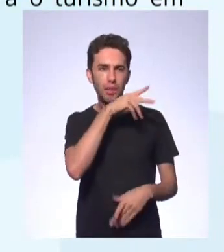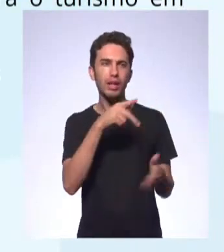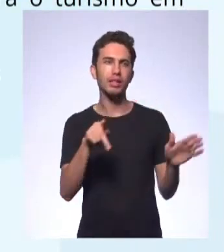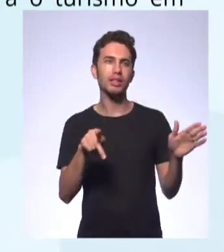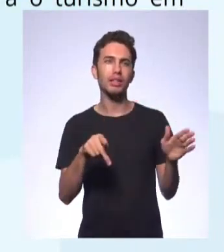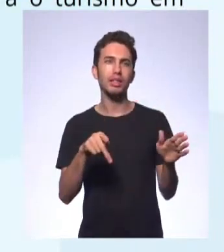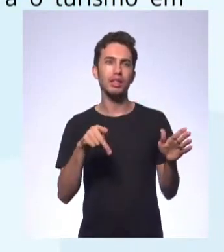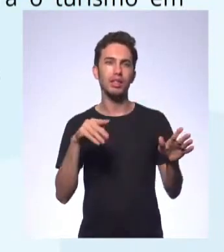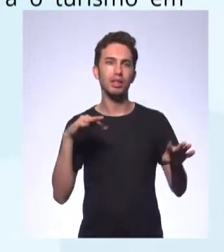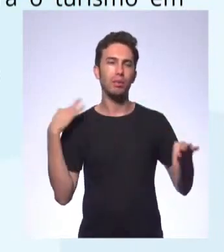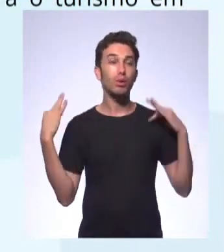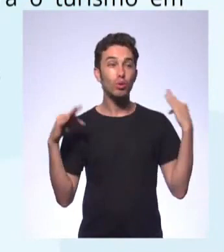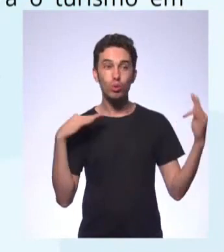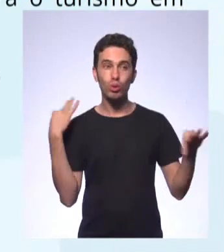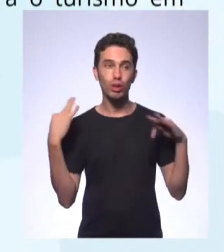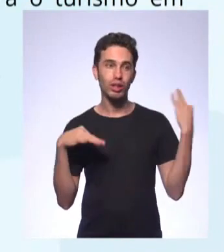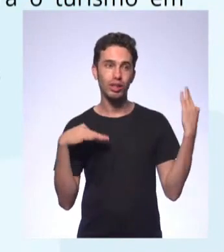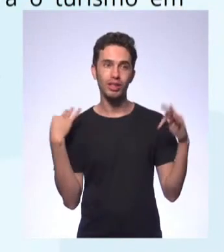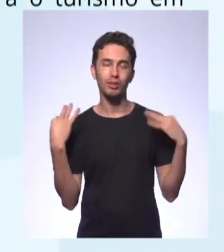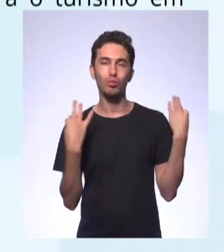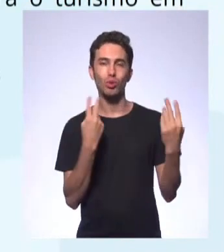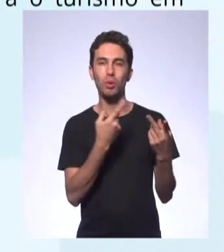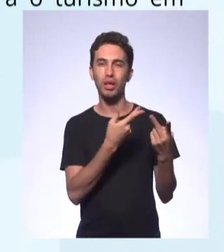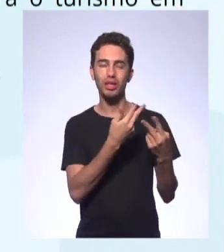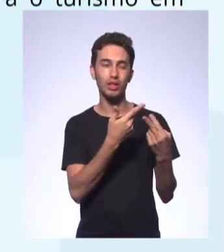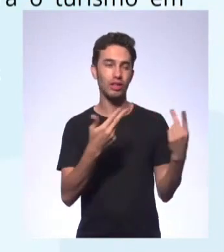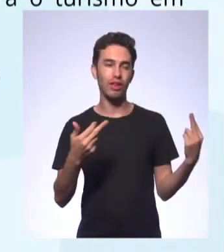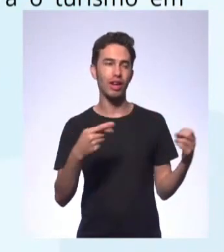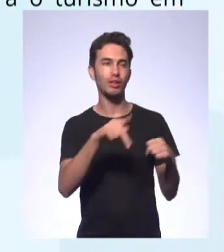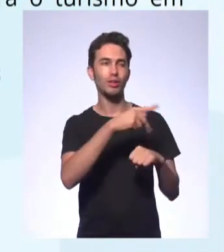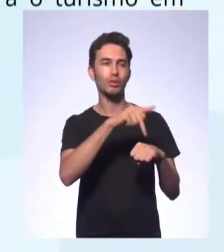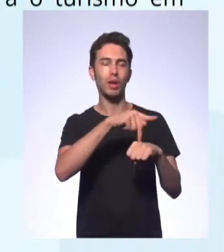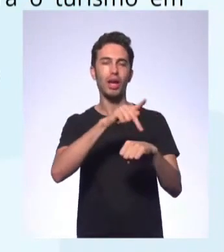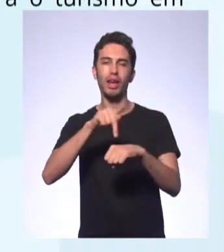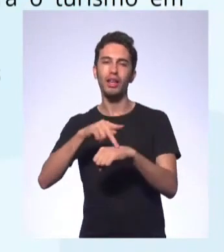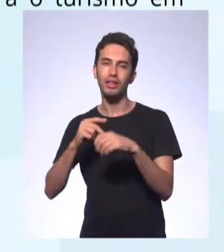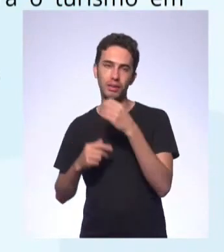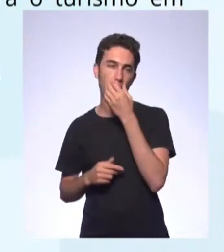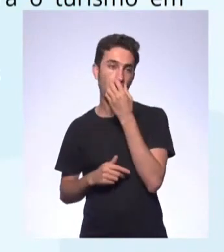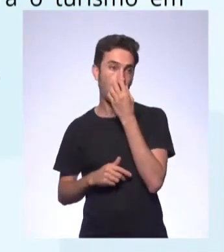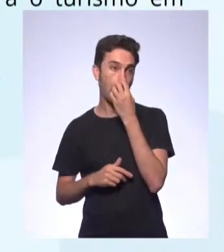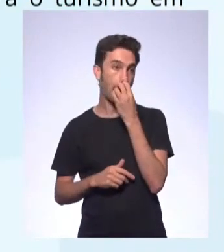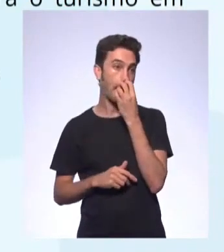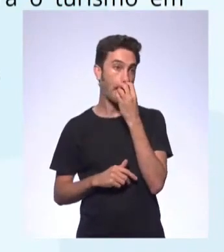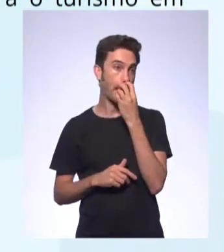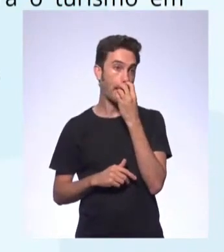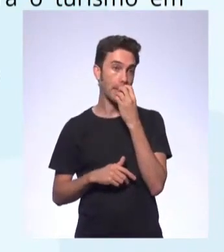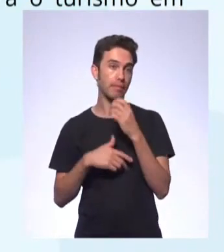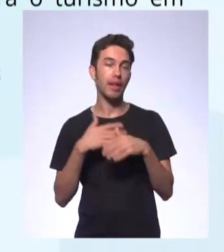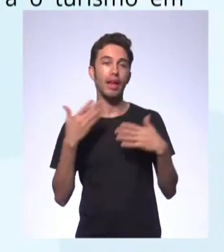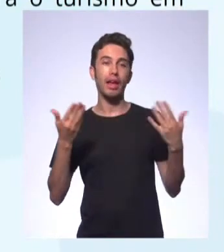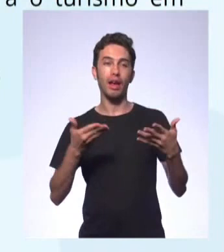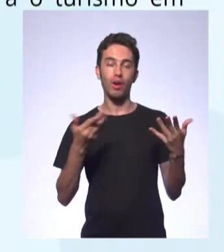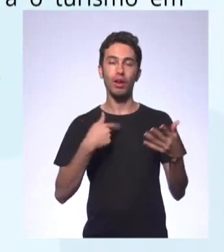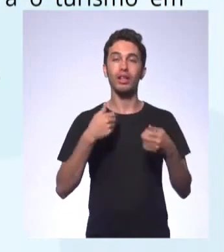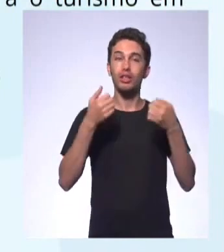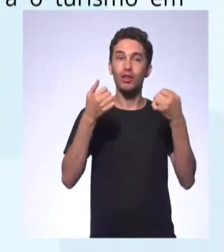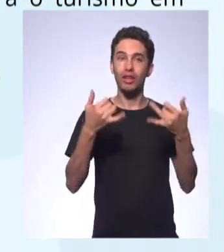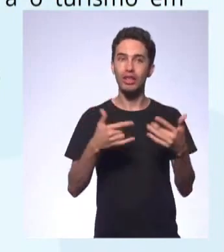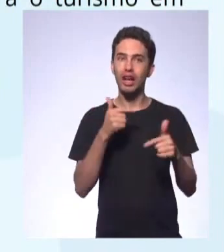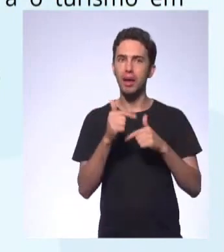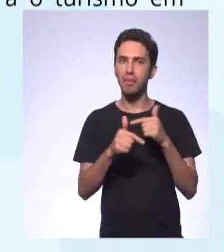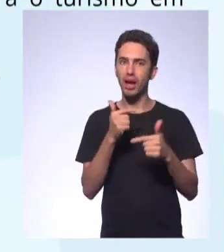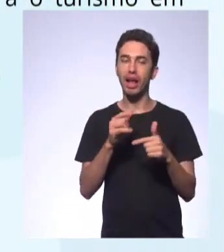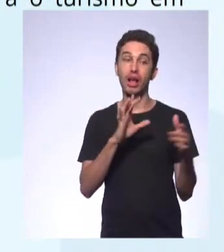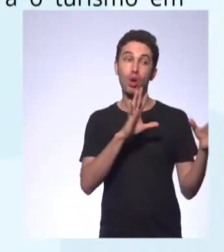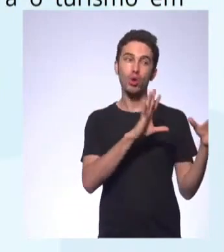Então, eu falei um pouquinho da ideia, do texto ao todo, e agora a gente vai trabalhar apenas os conectivos que estão sublinhados.